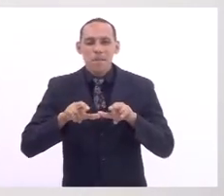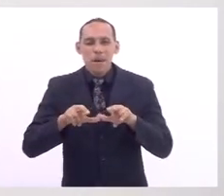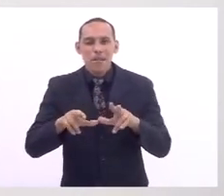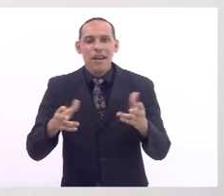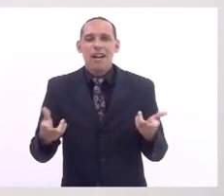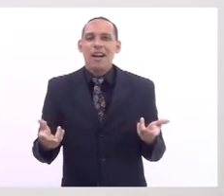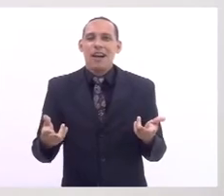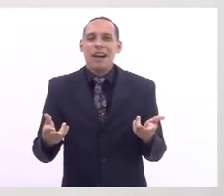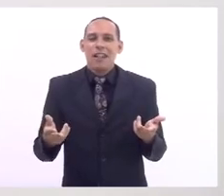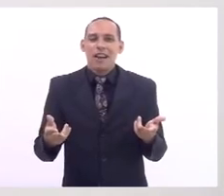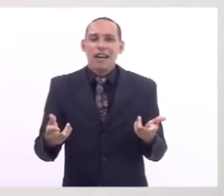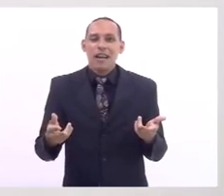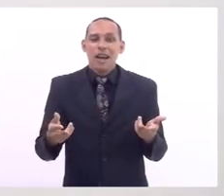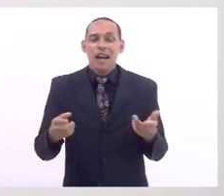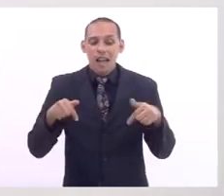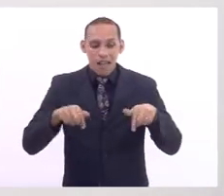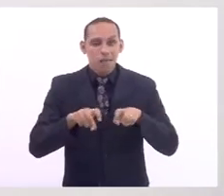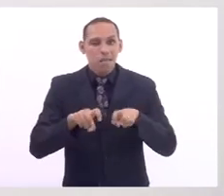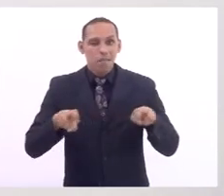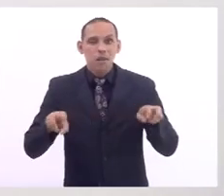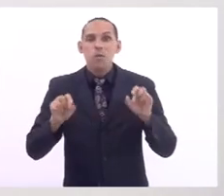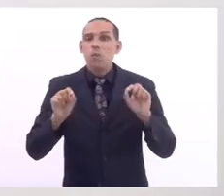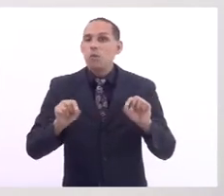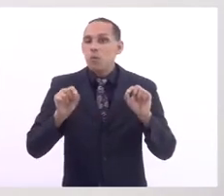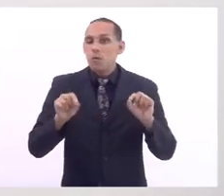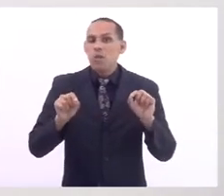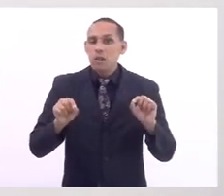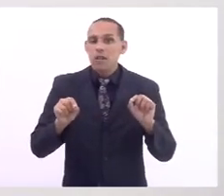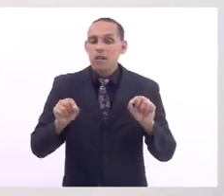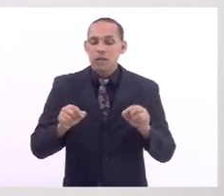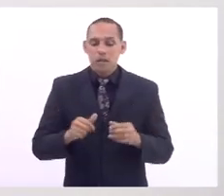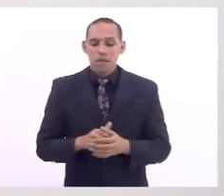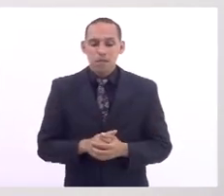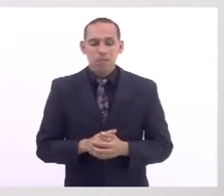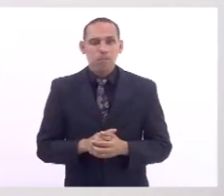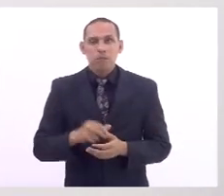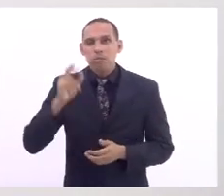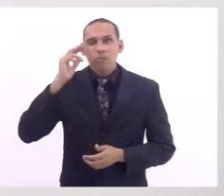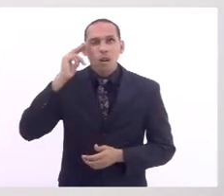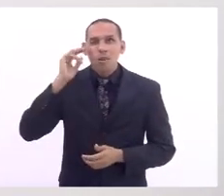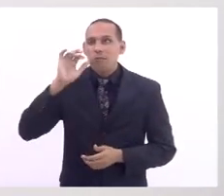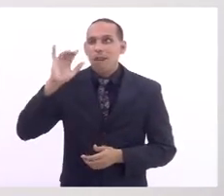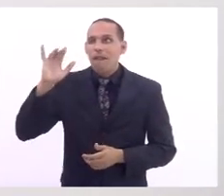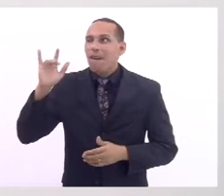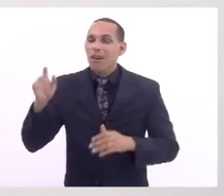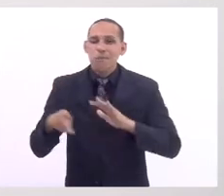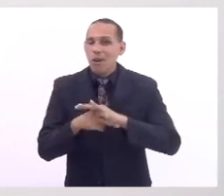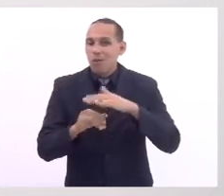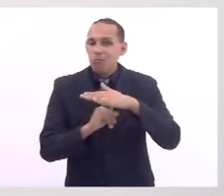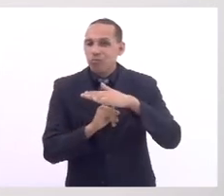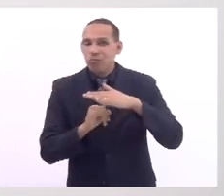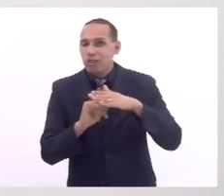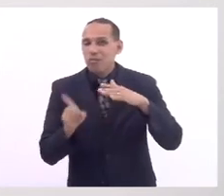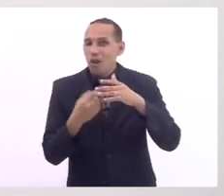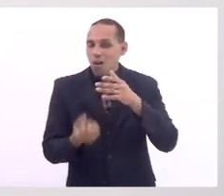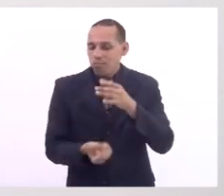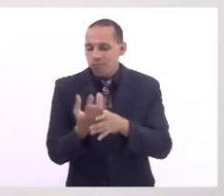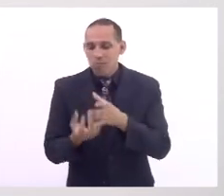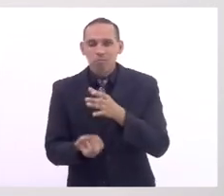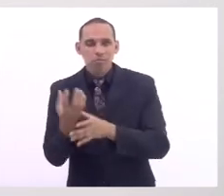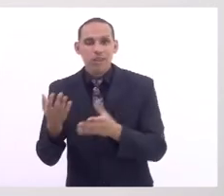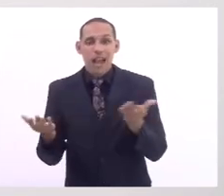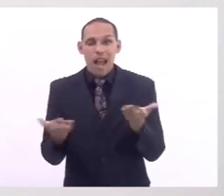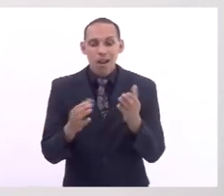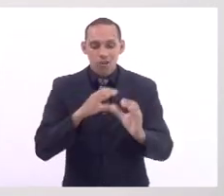compõem esse soma Mariana ao melhor dos sonhos e institucionais né que a gente pode ser construído nesse último ciclo